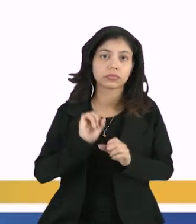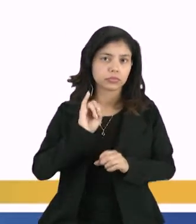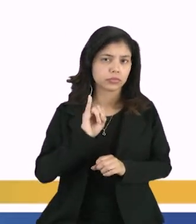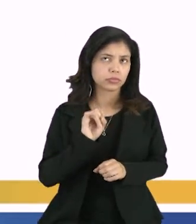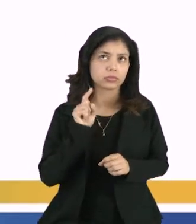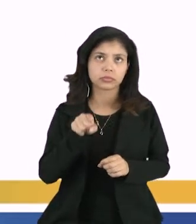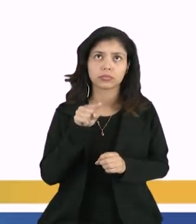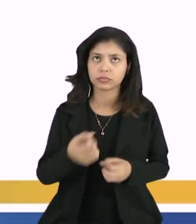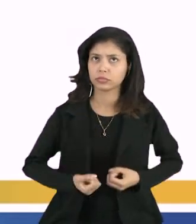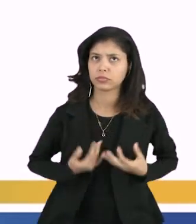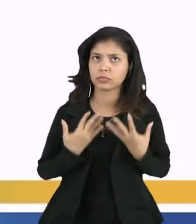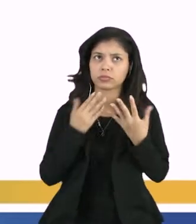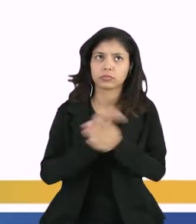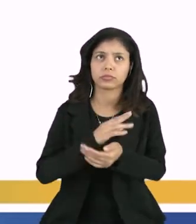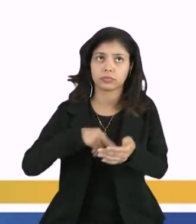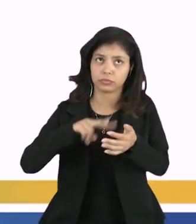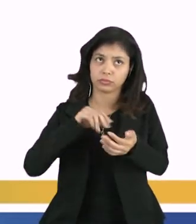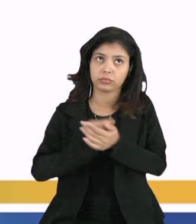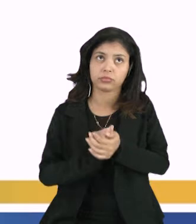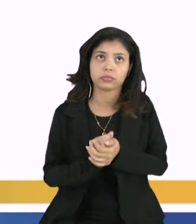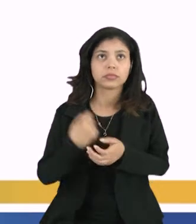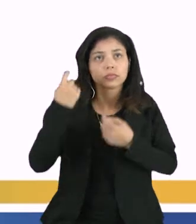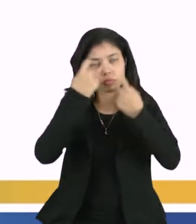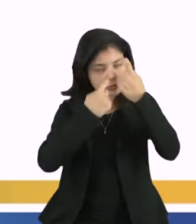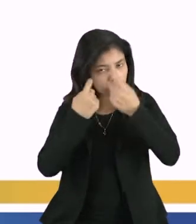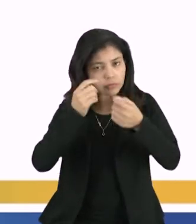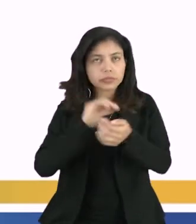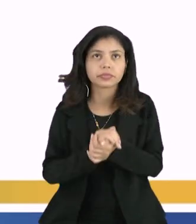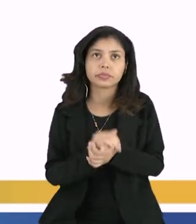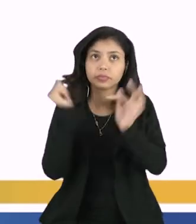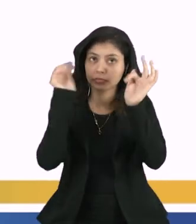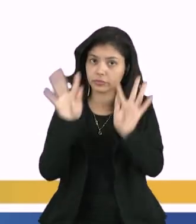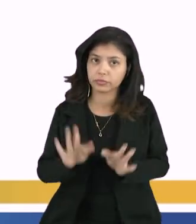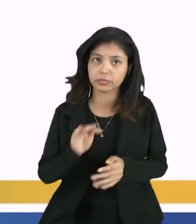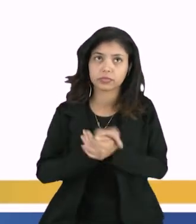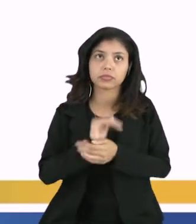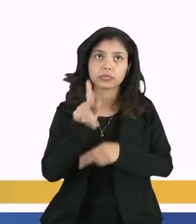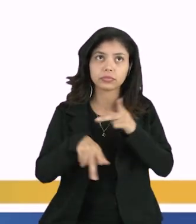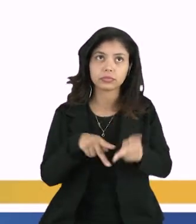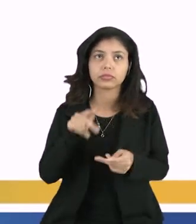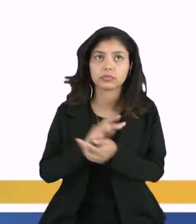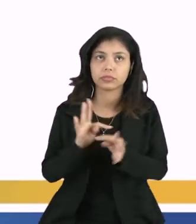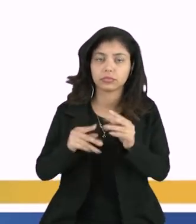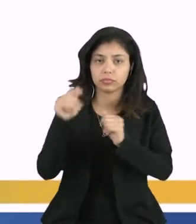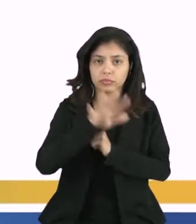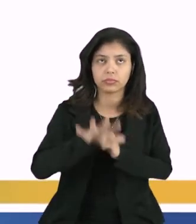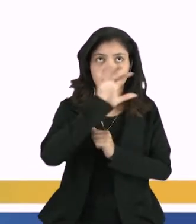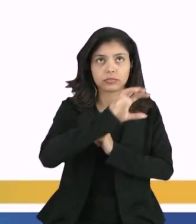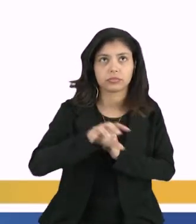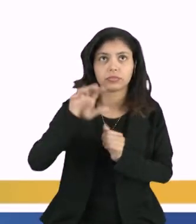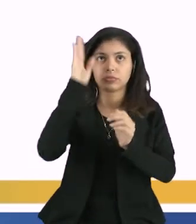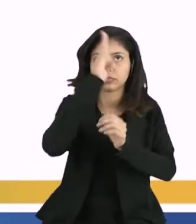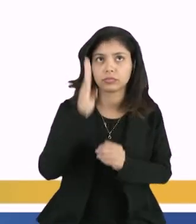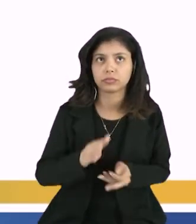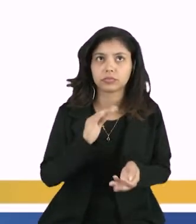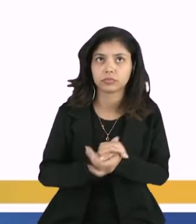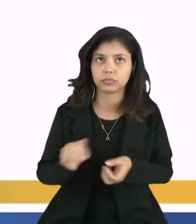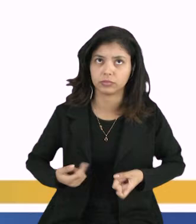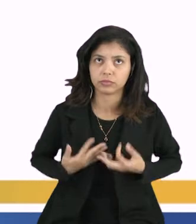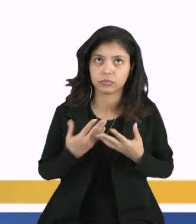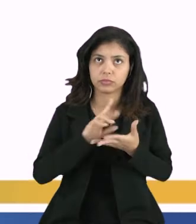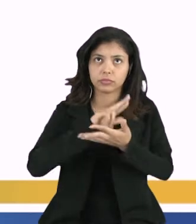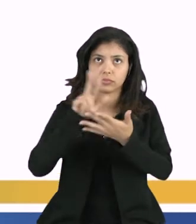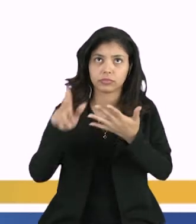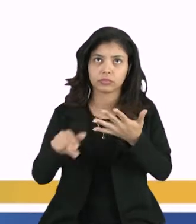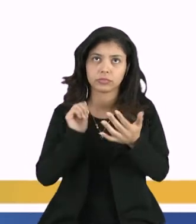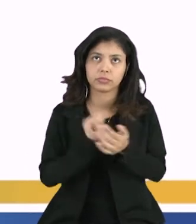culturais. Isso se manifesta na dança, né? Forma de expressar a alegria do povo. Em todas as regiões do Brasil, há um